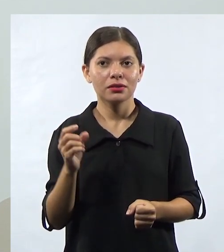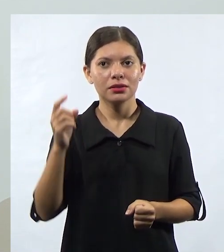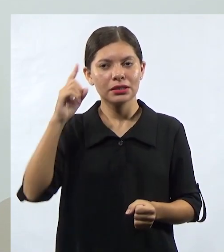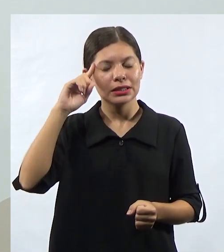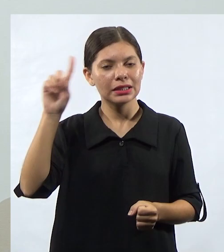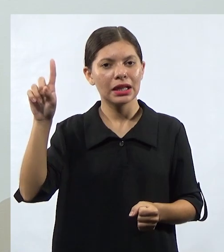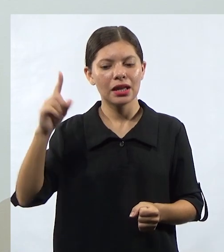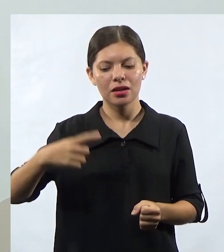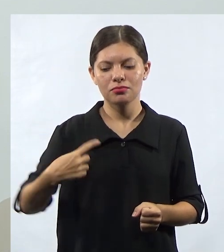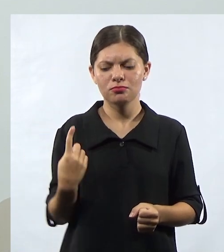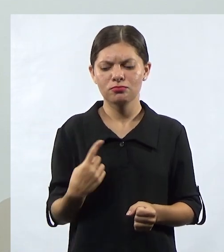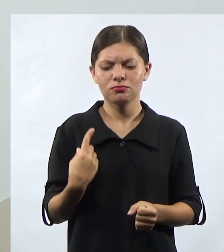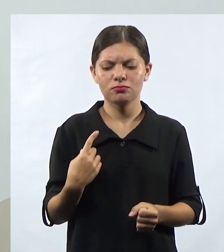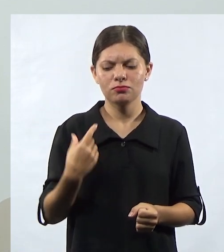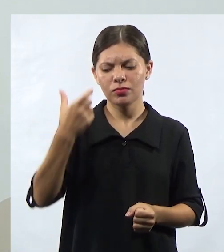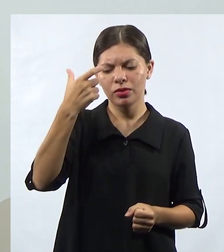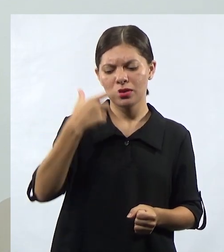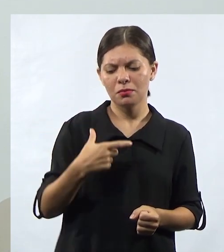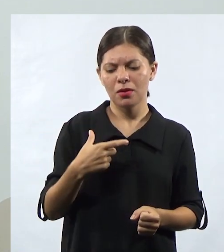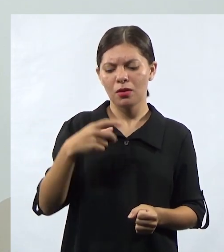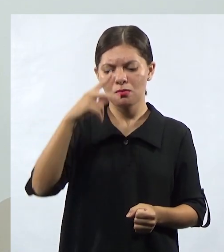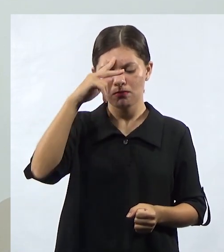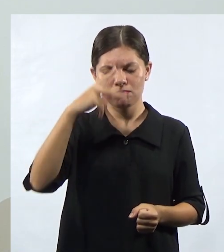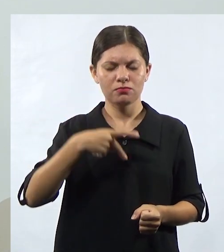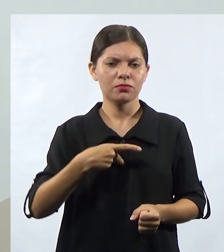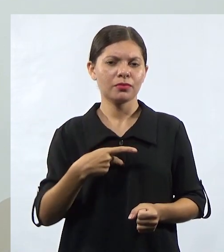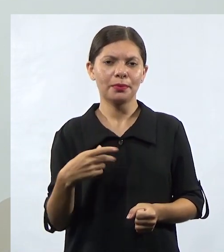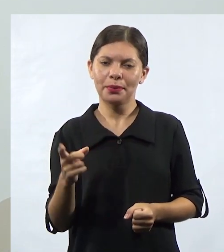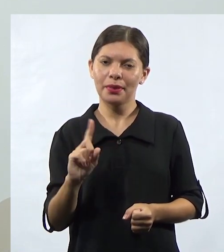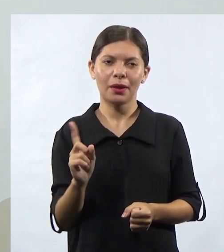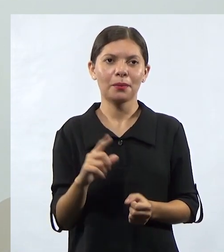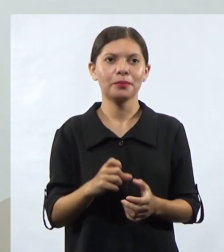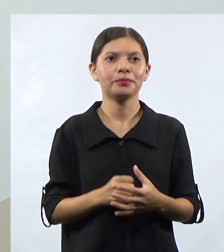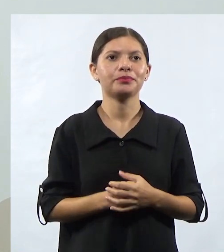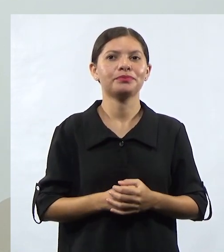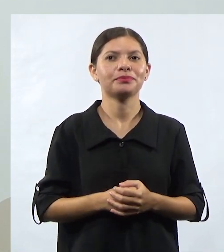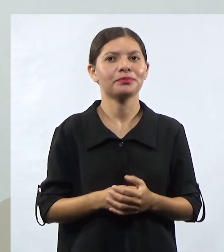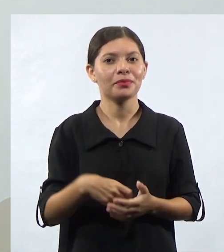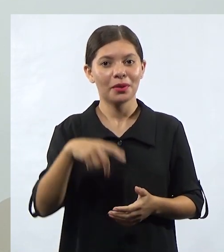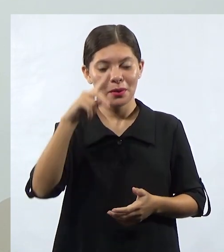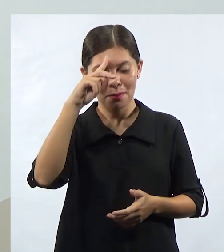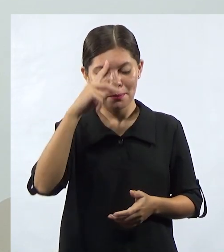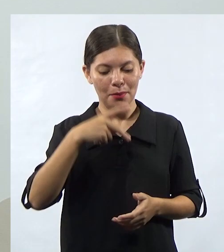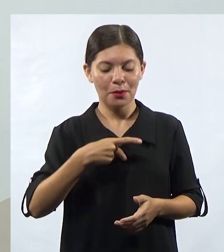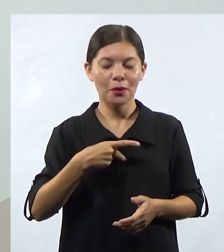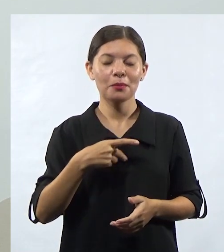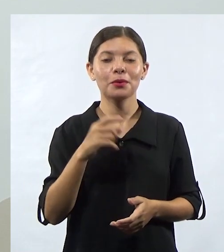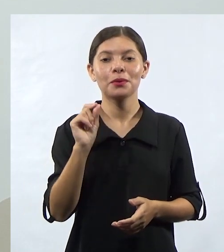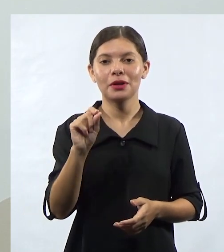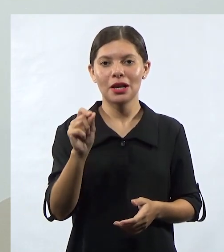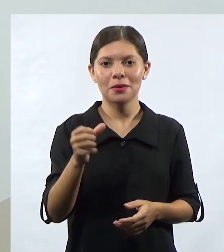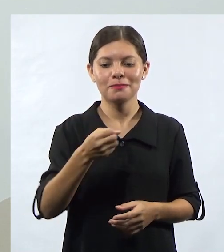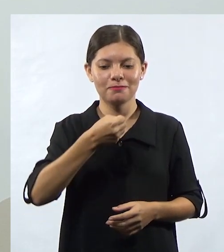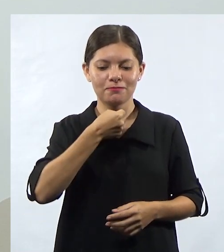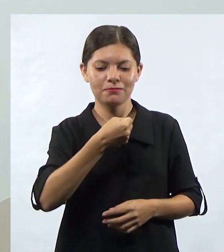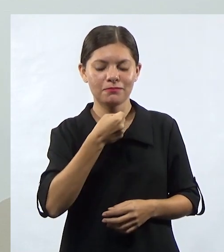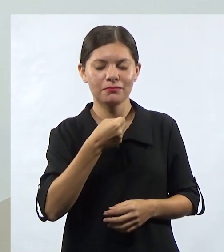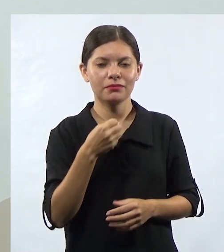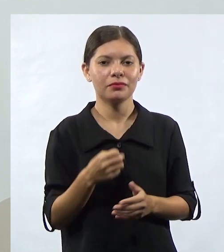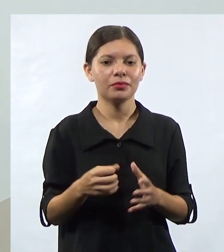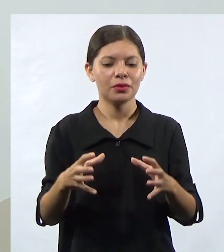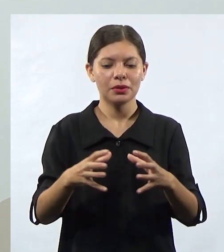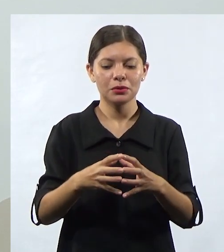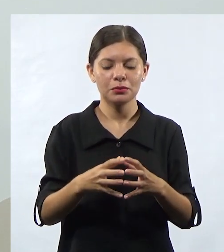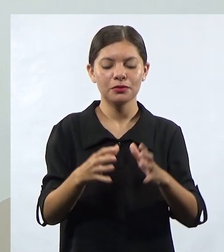um. Porque aí, se for particular, o que a gente faz? A entrevista, aí a gente não faz o grupo